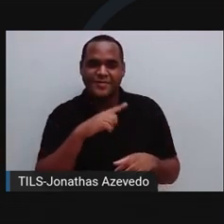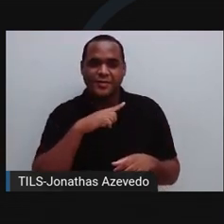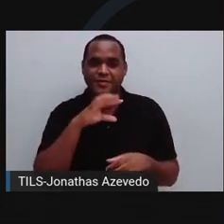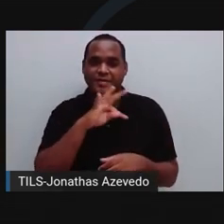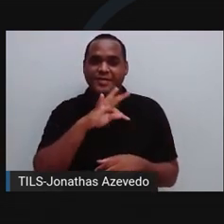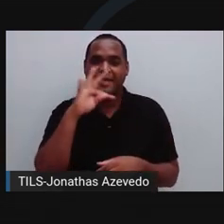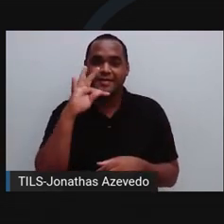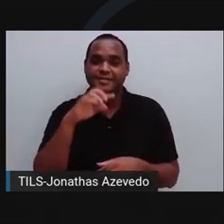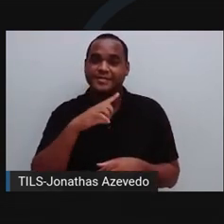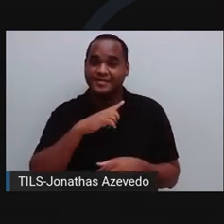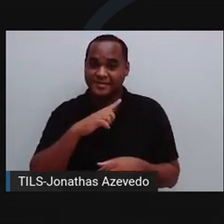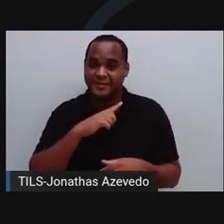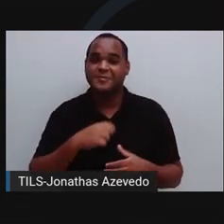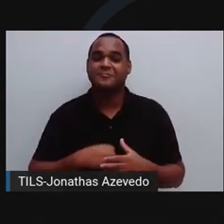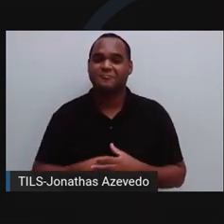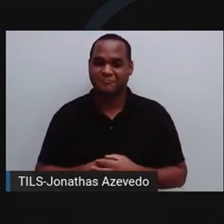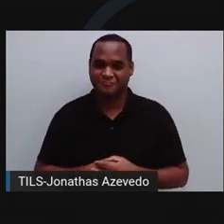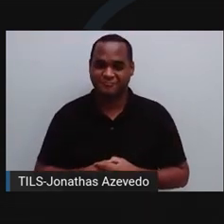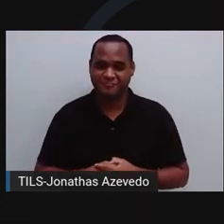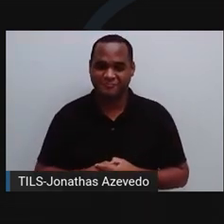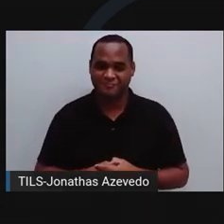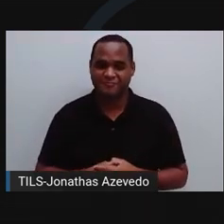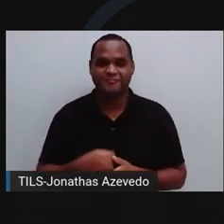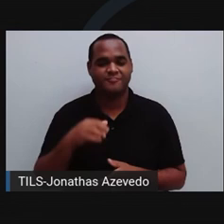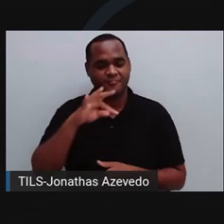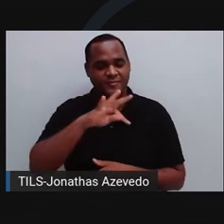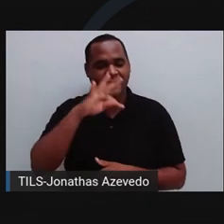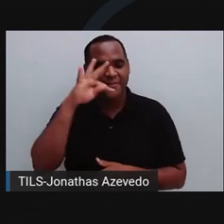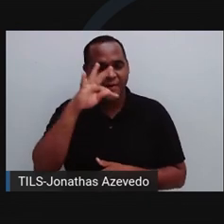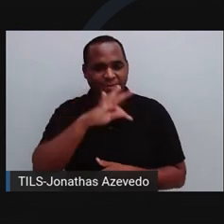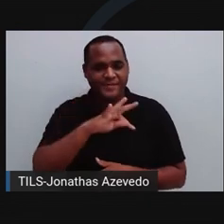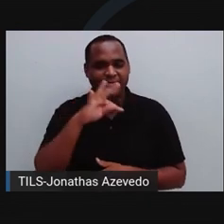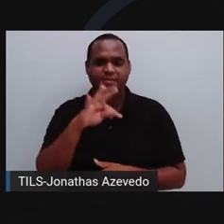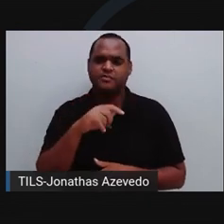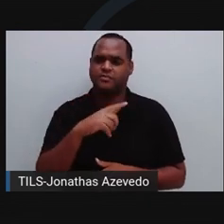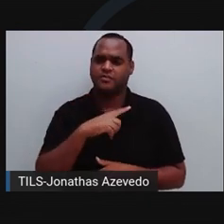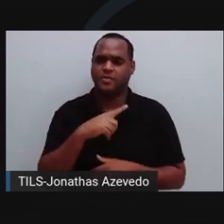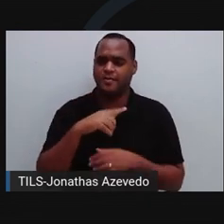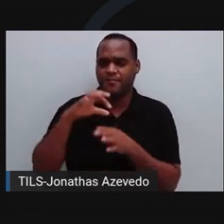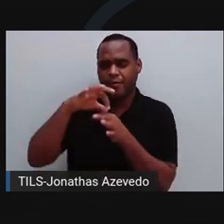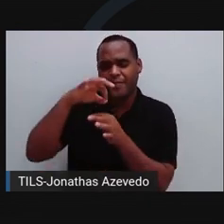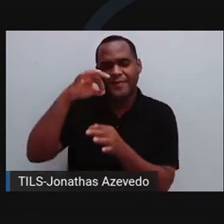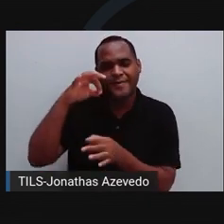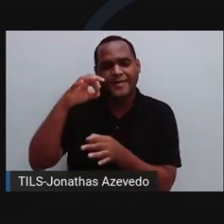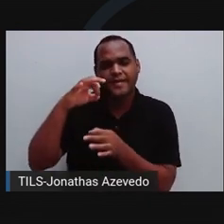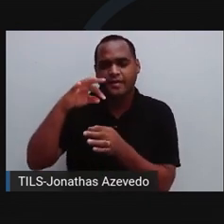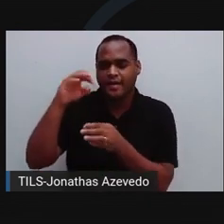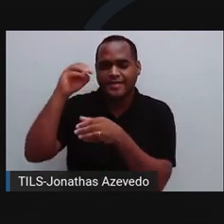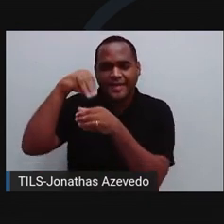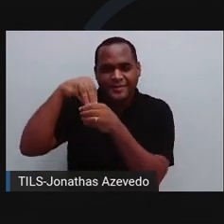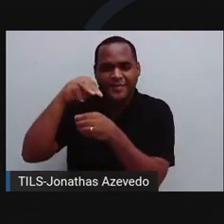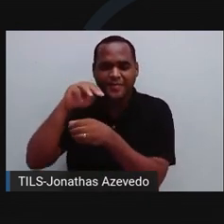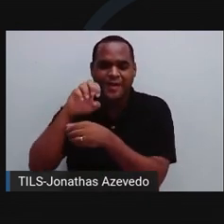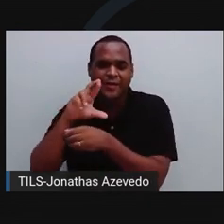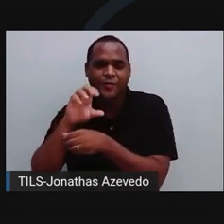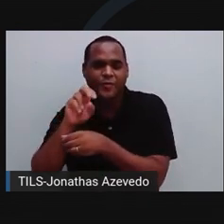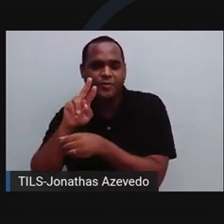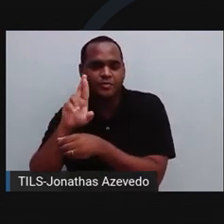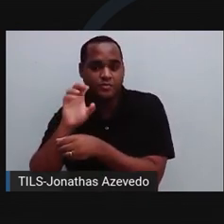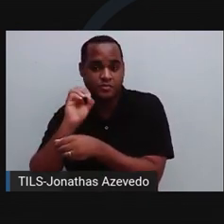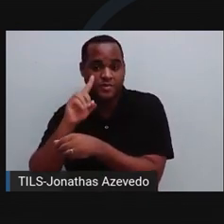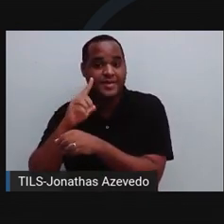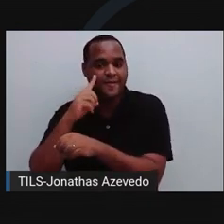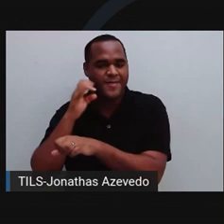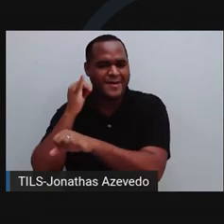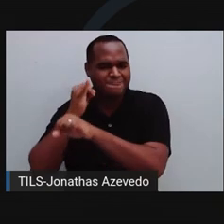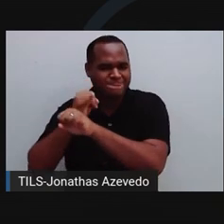termômetro? Exato. Os termômetros comuns são tubos graduados com mercúrio em seu interior. E por ser um metal, é muito